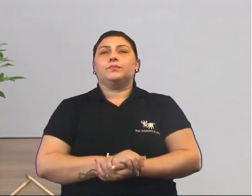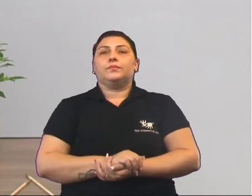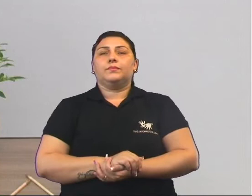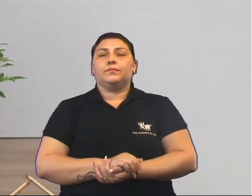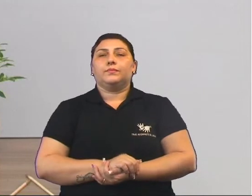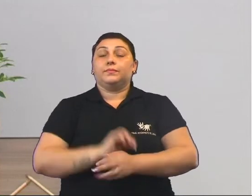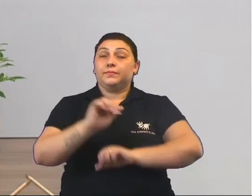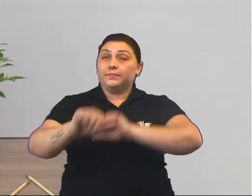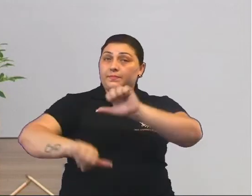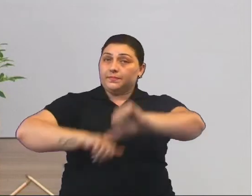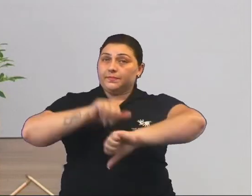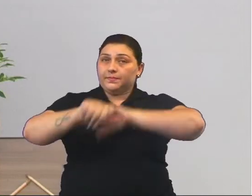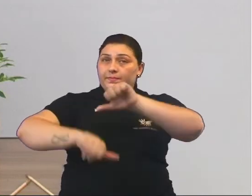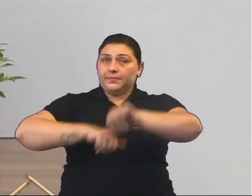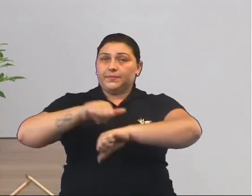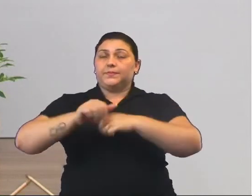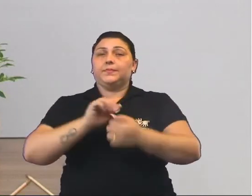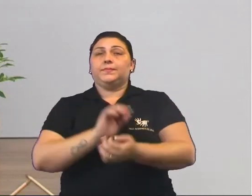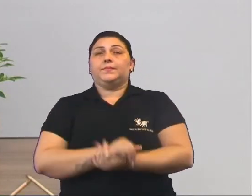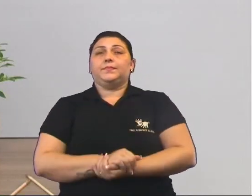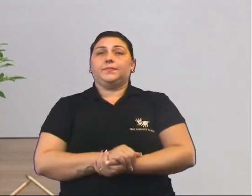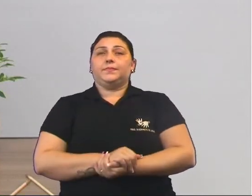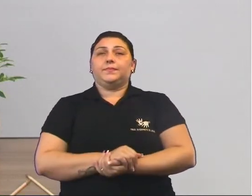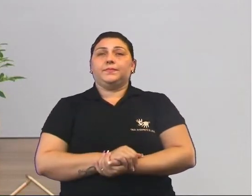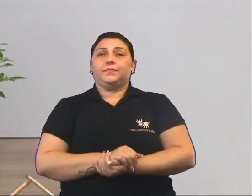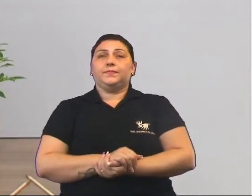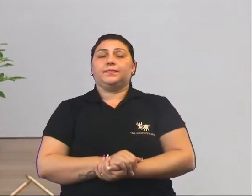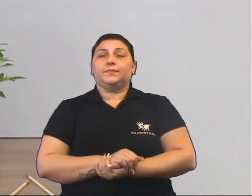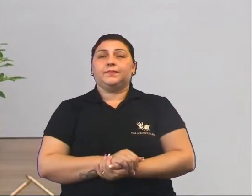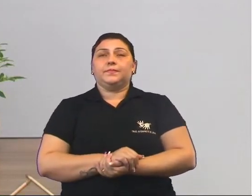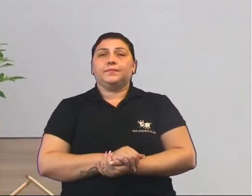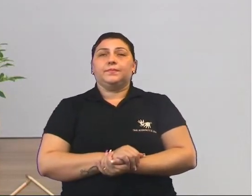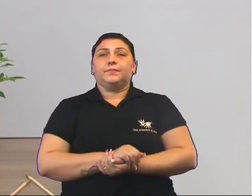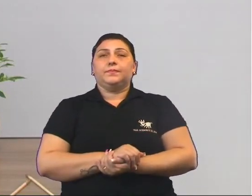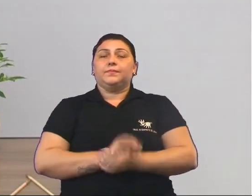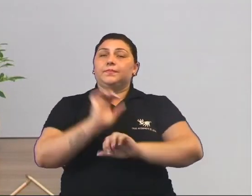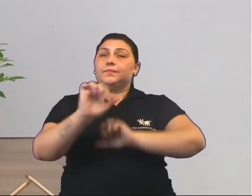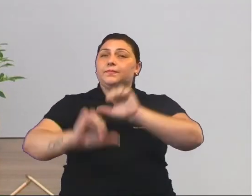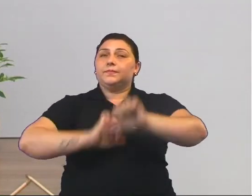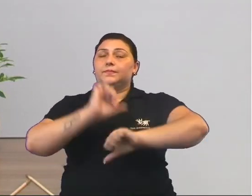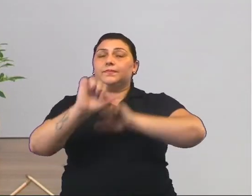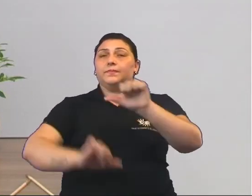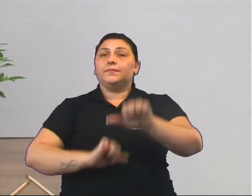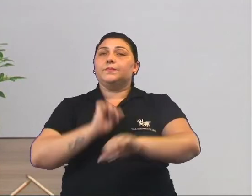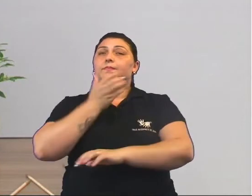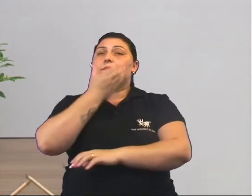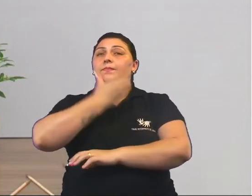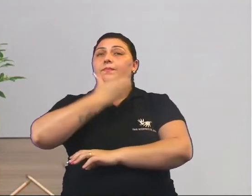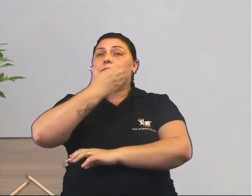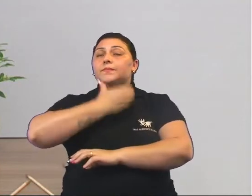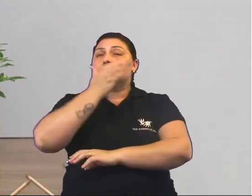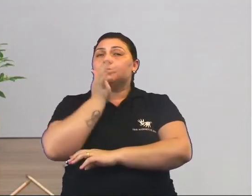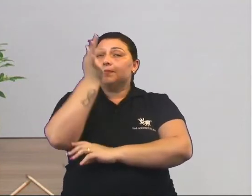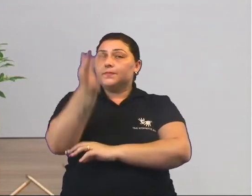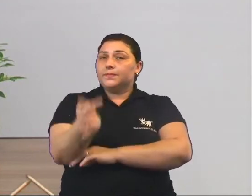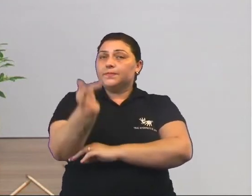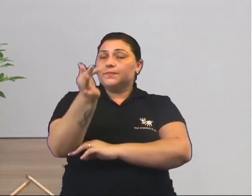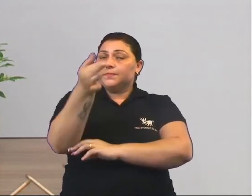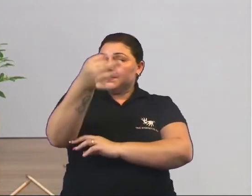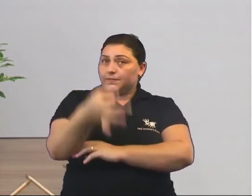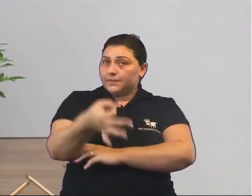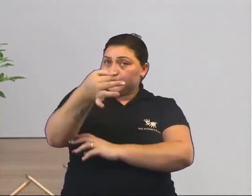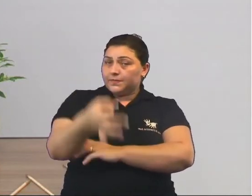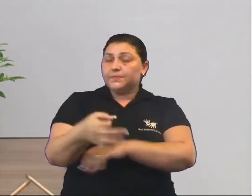ela vai transformar, certo? Essa florzinha ela será transformada em fruto futuramente.